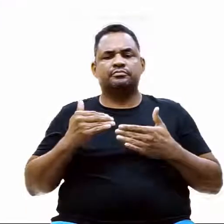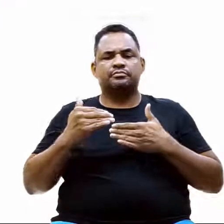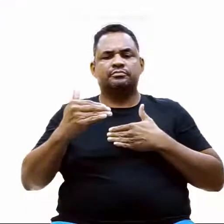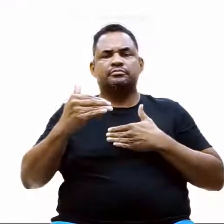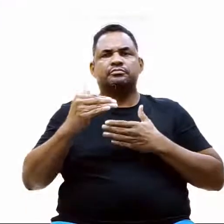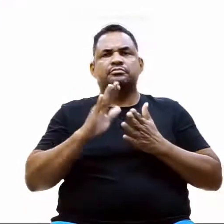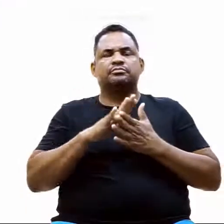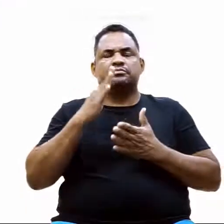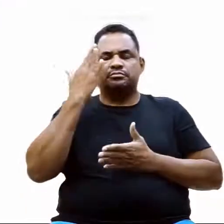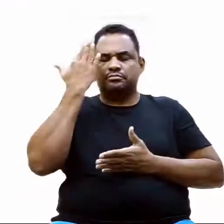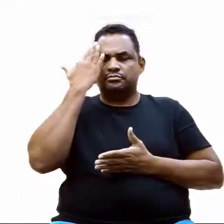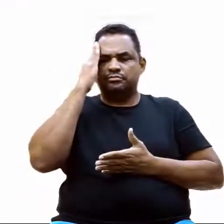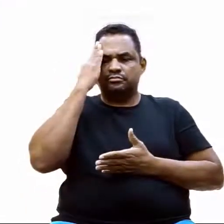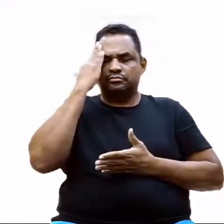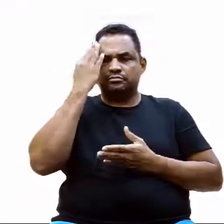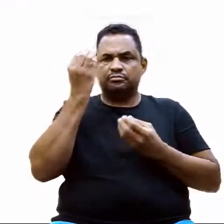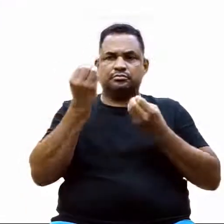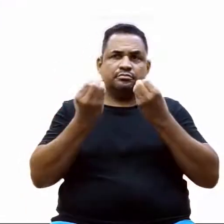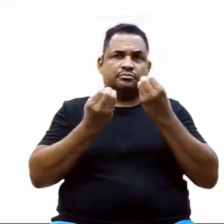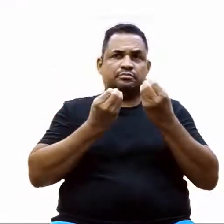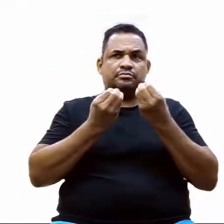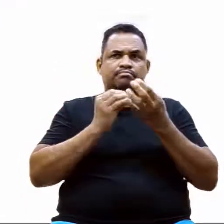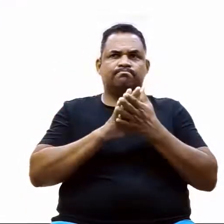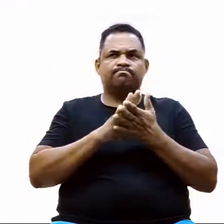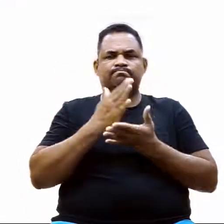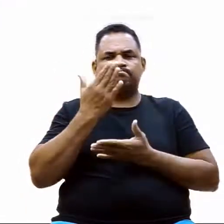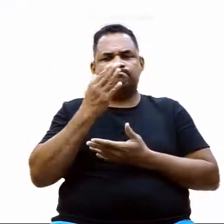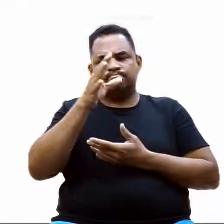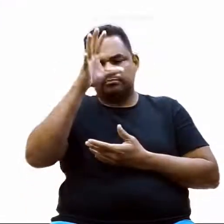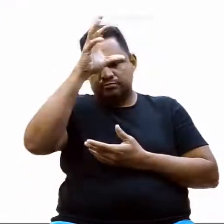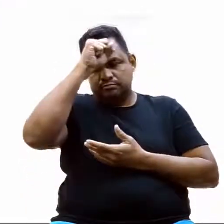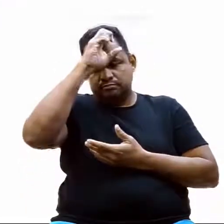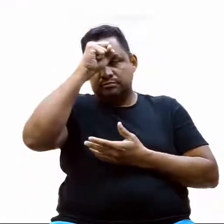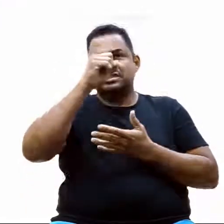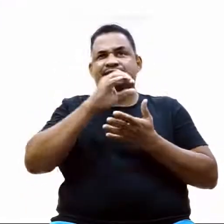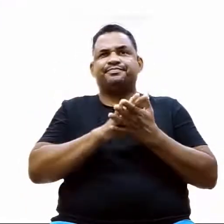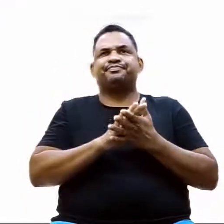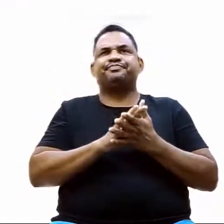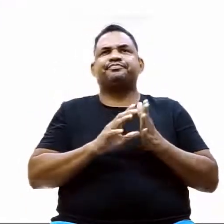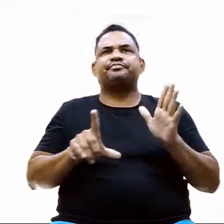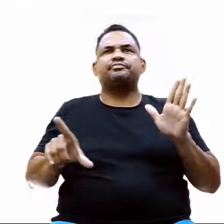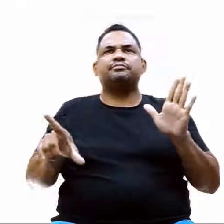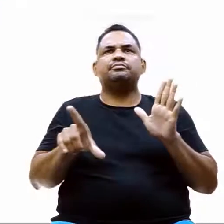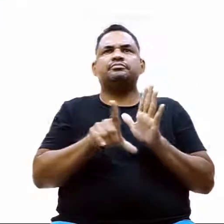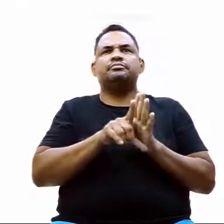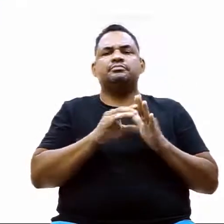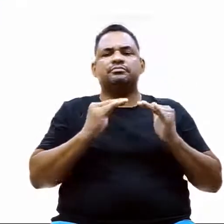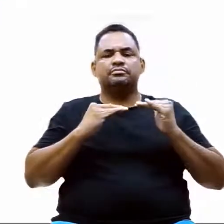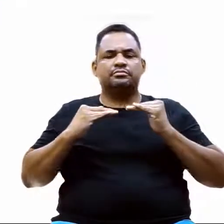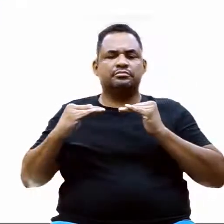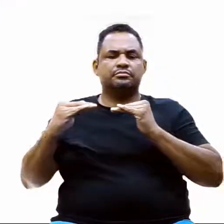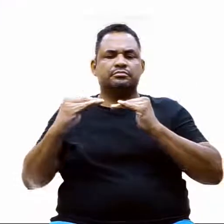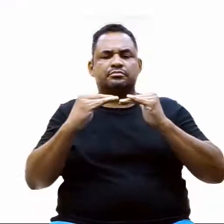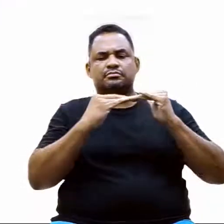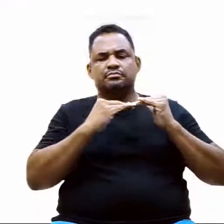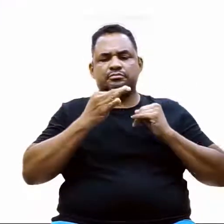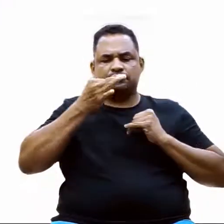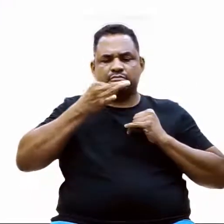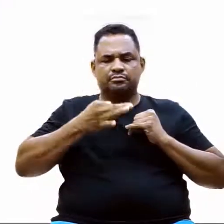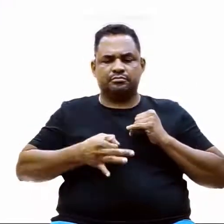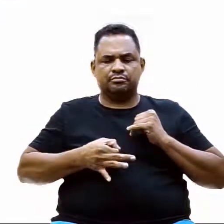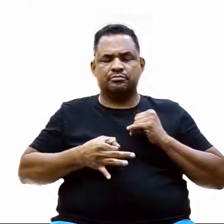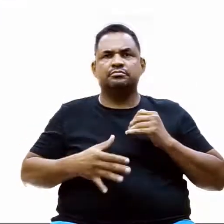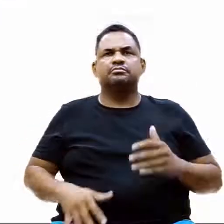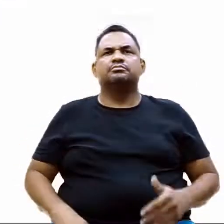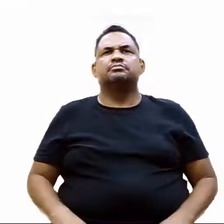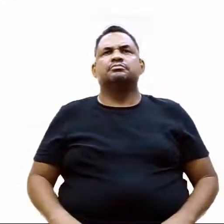entender e compreender a lei das proporções definidas. A